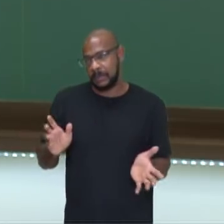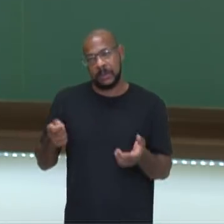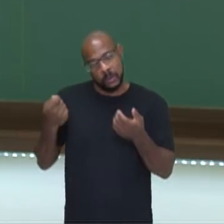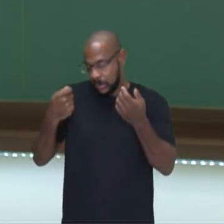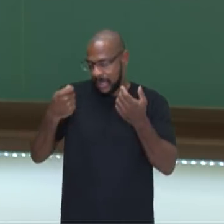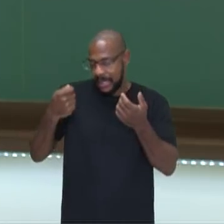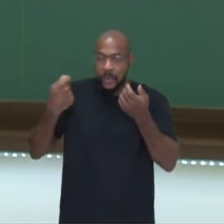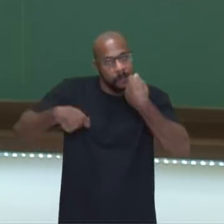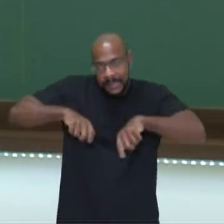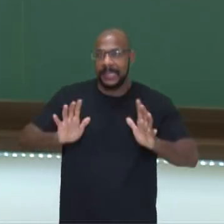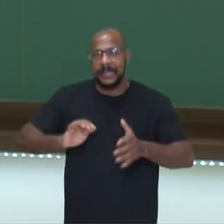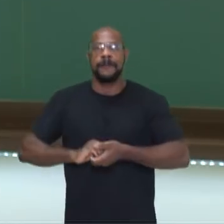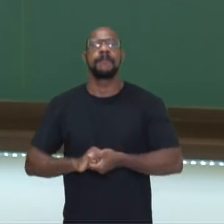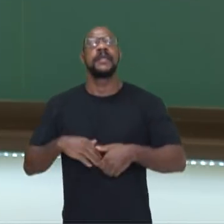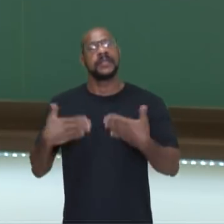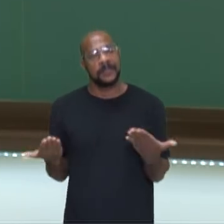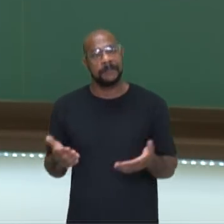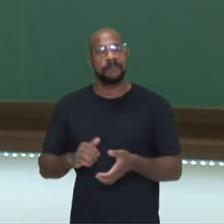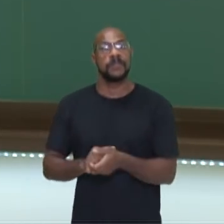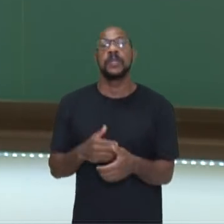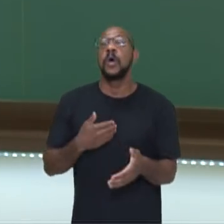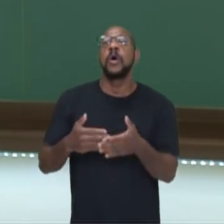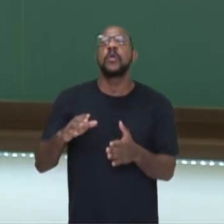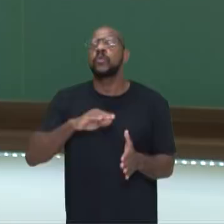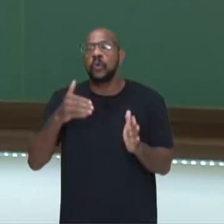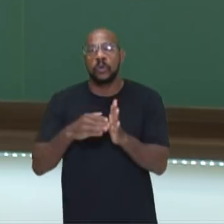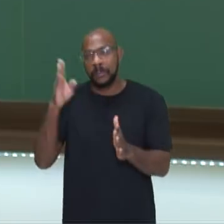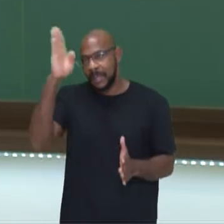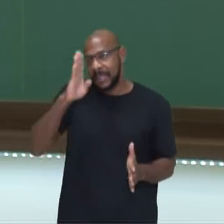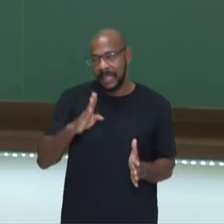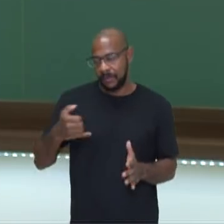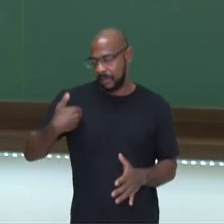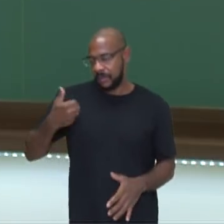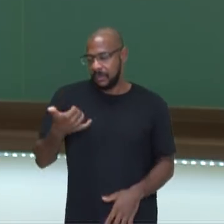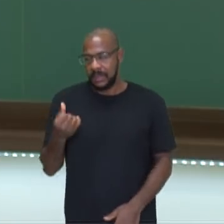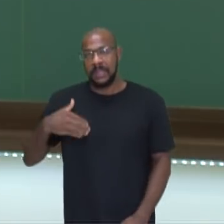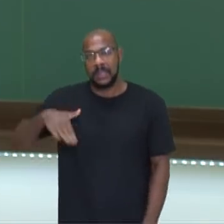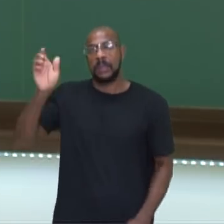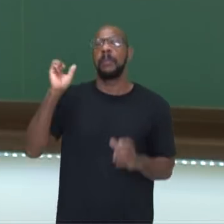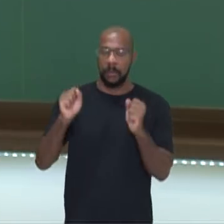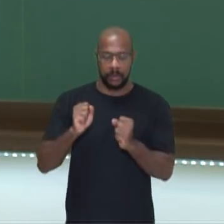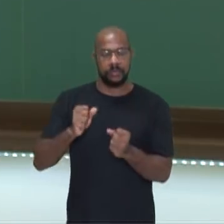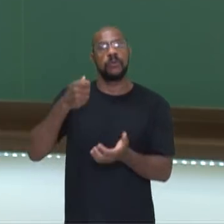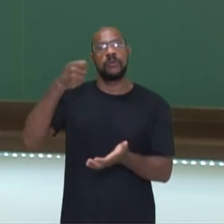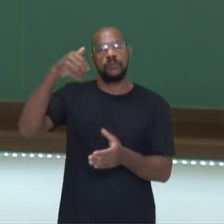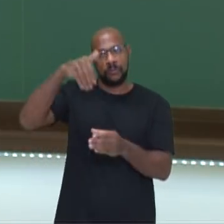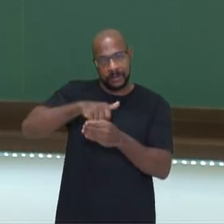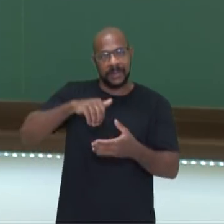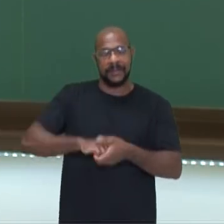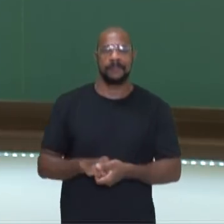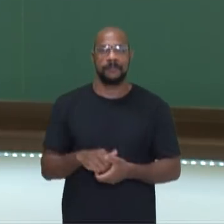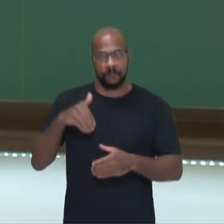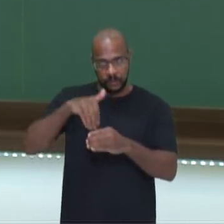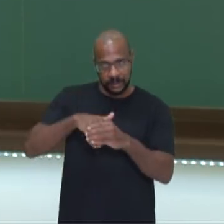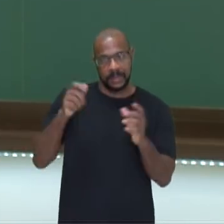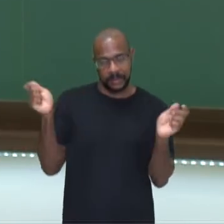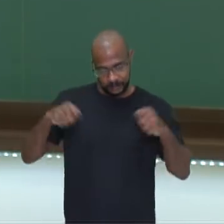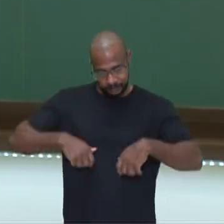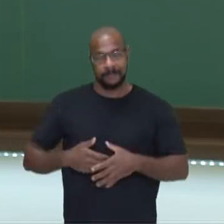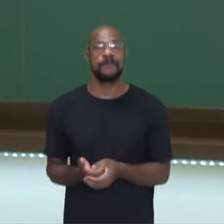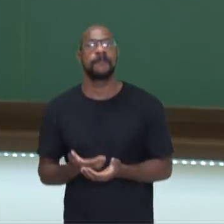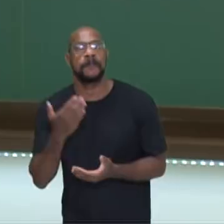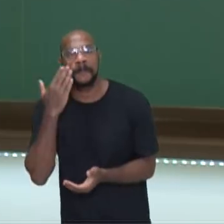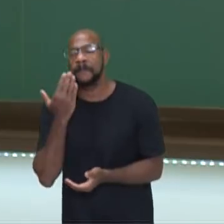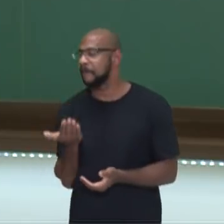de qualquer condição, com 16 anos ou mais, podem votar. Questão esclarecida, fácil para você,